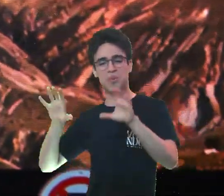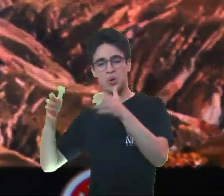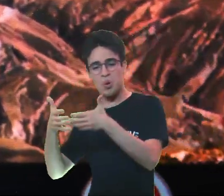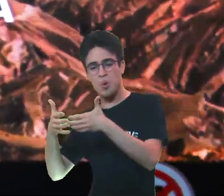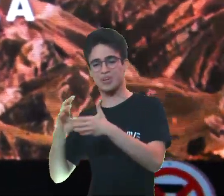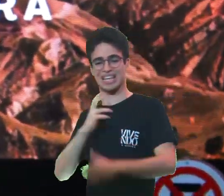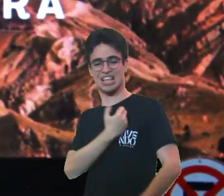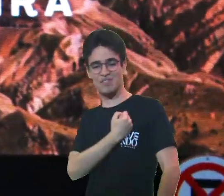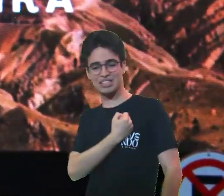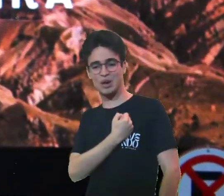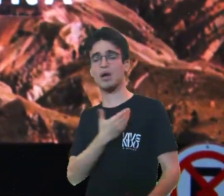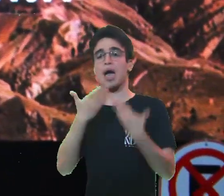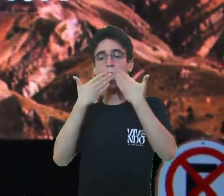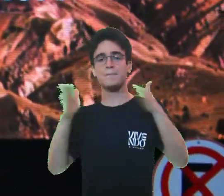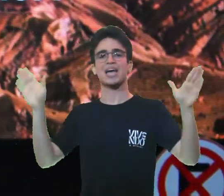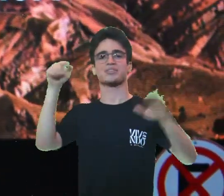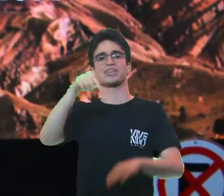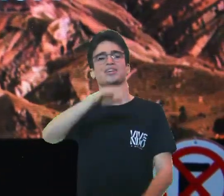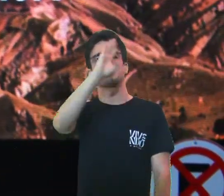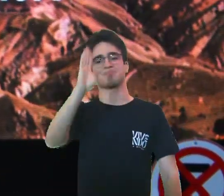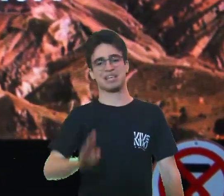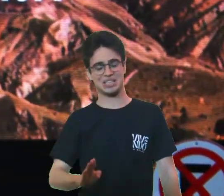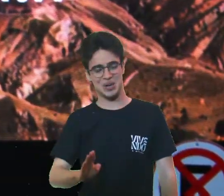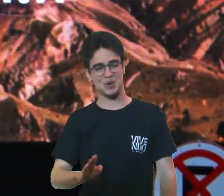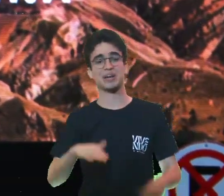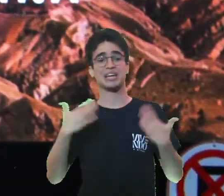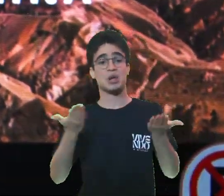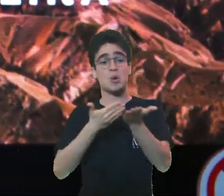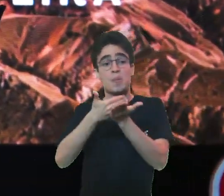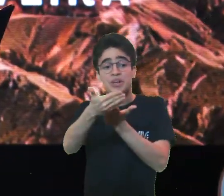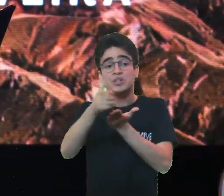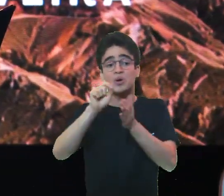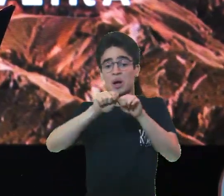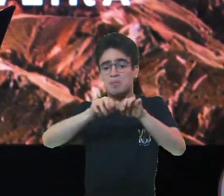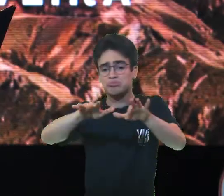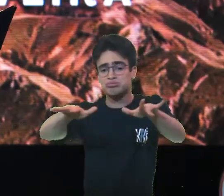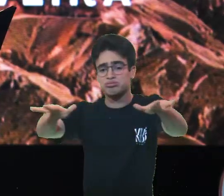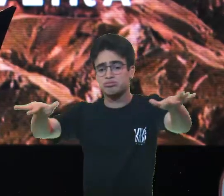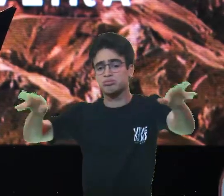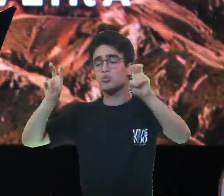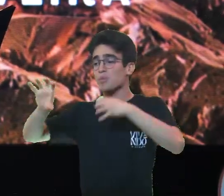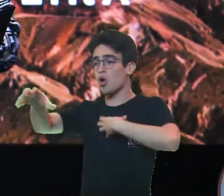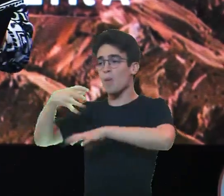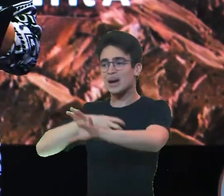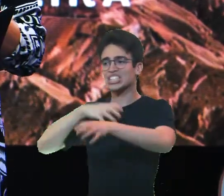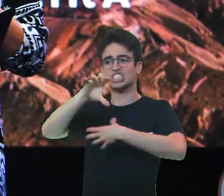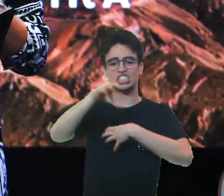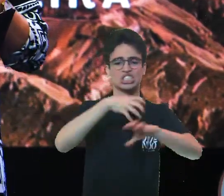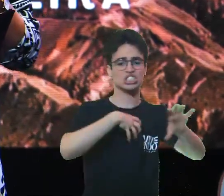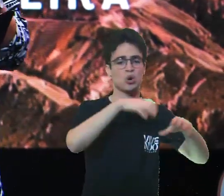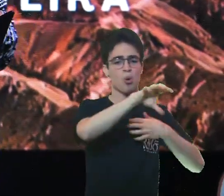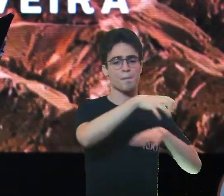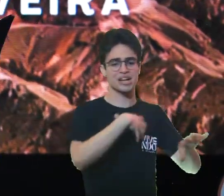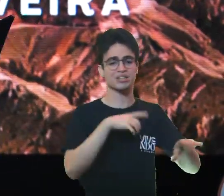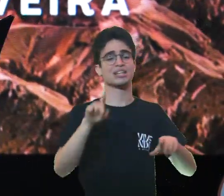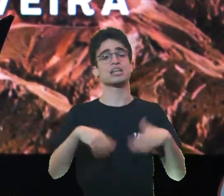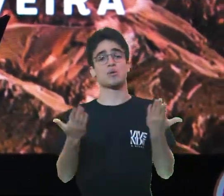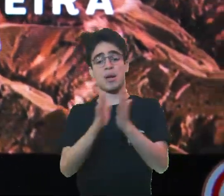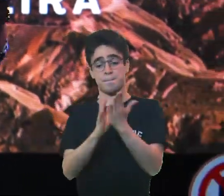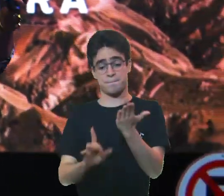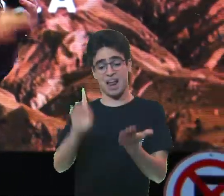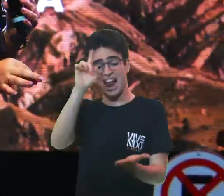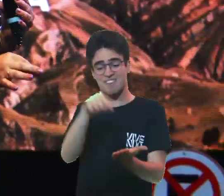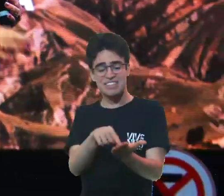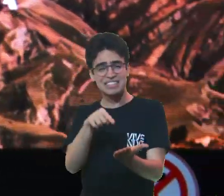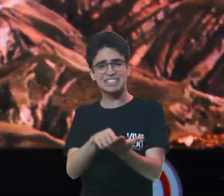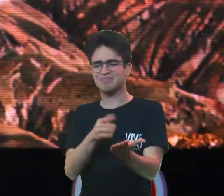foi aberto no Brasil e começou a derramar compaixão, tendo a palavra de Deus como um